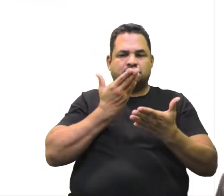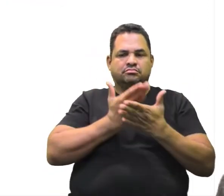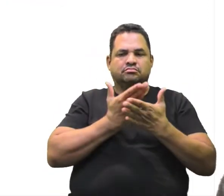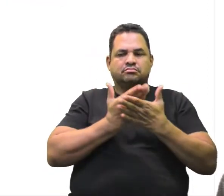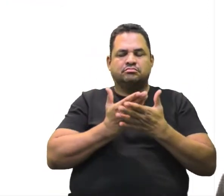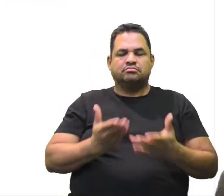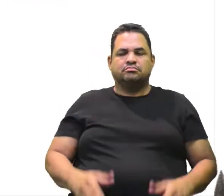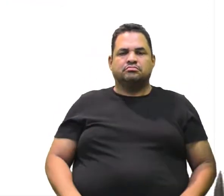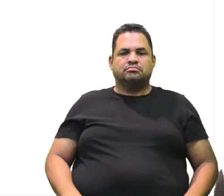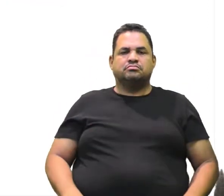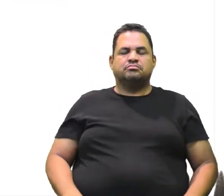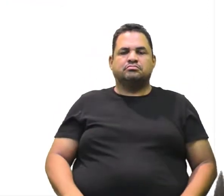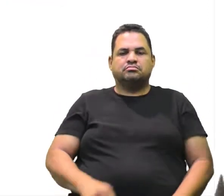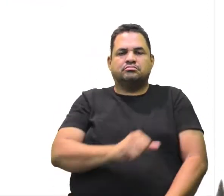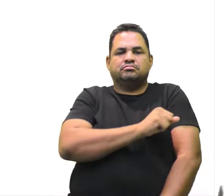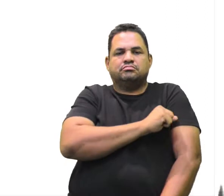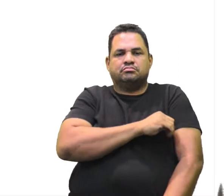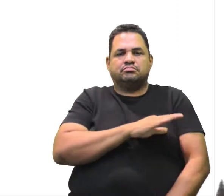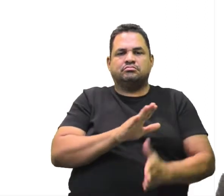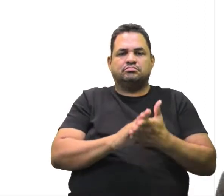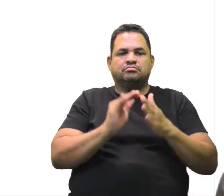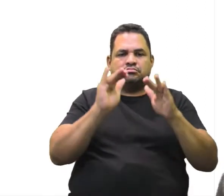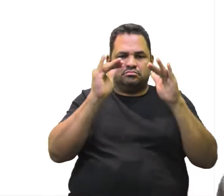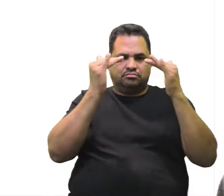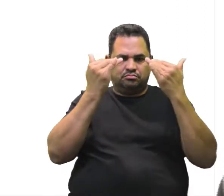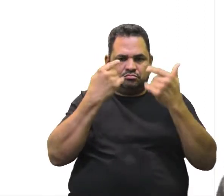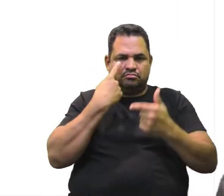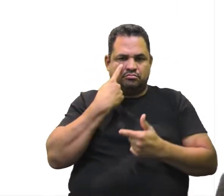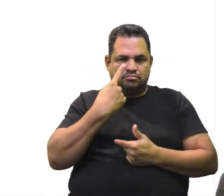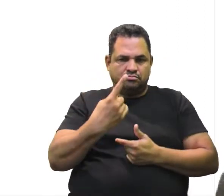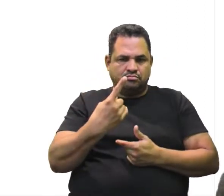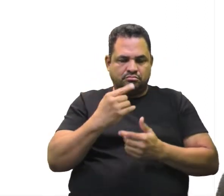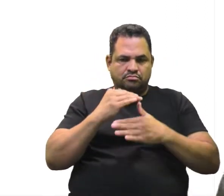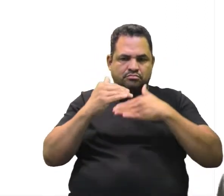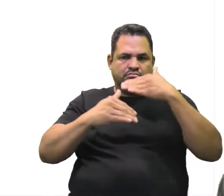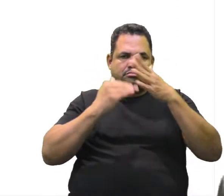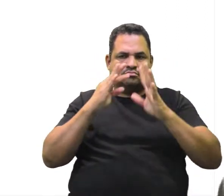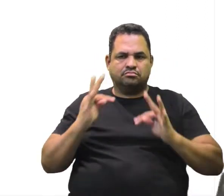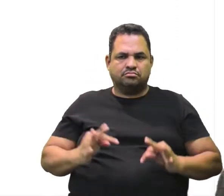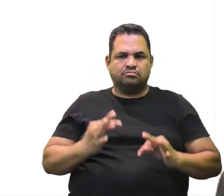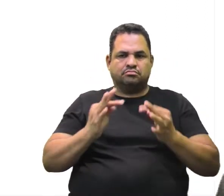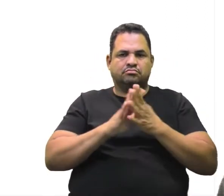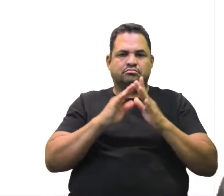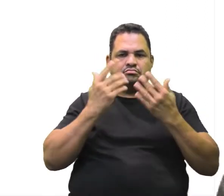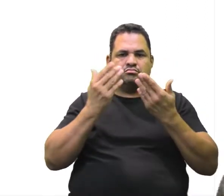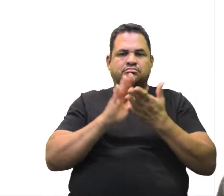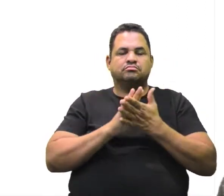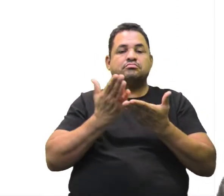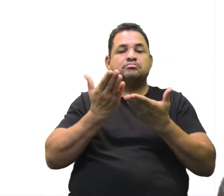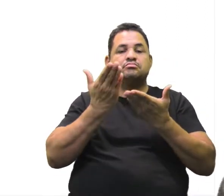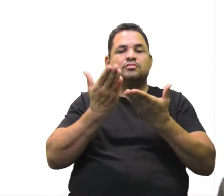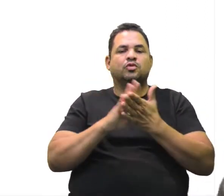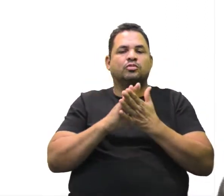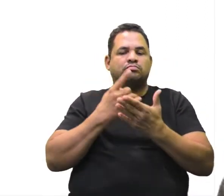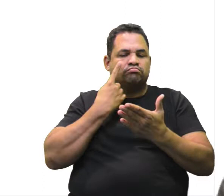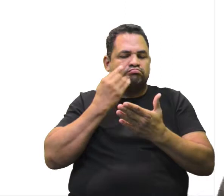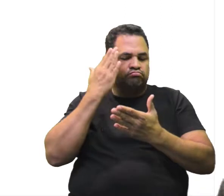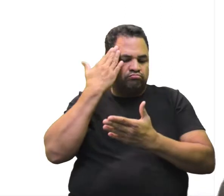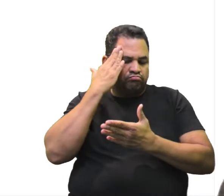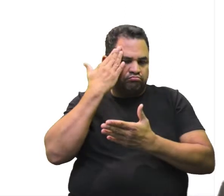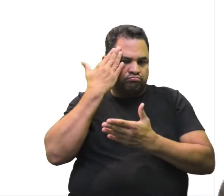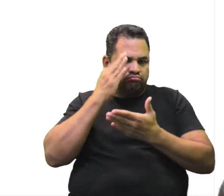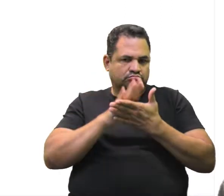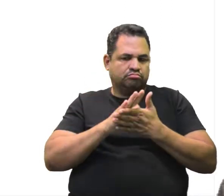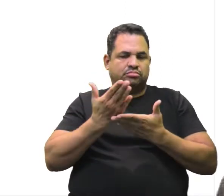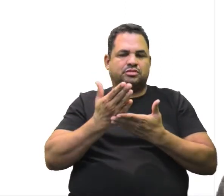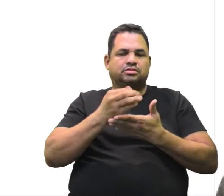esta aula é o aluno identificar e desenvolver técnicas gerais de abordagem